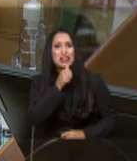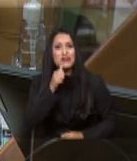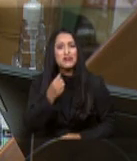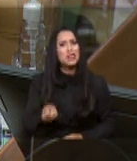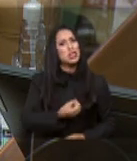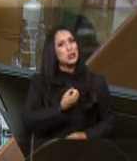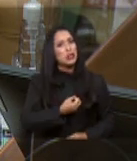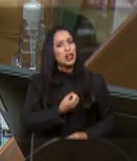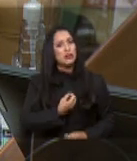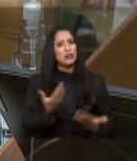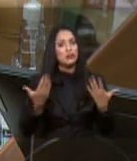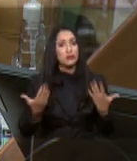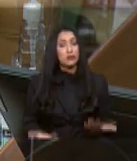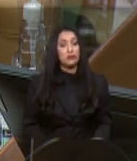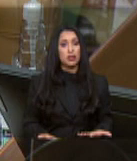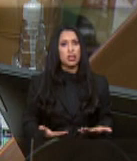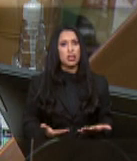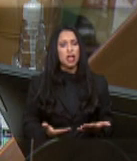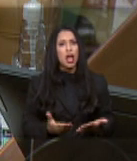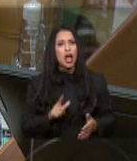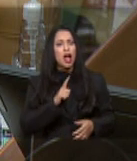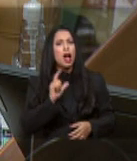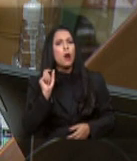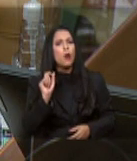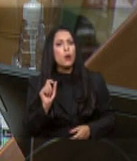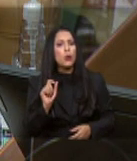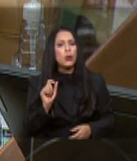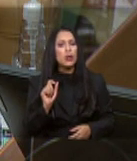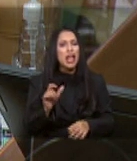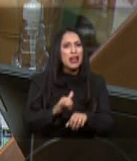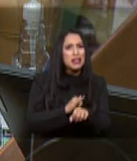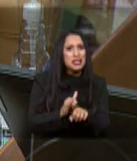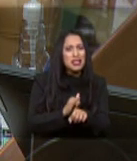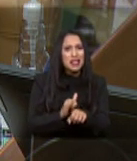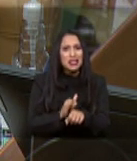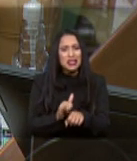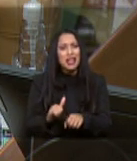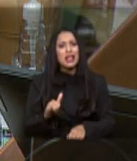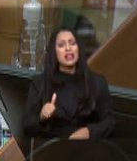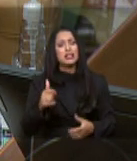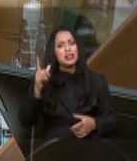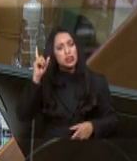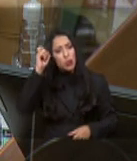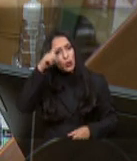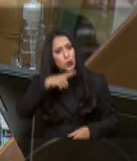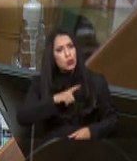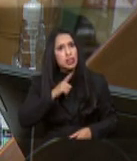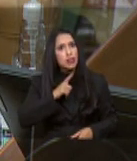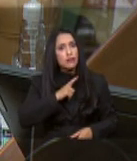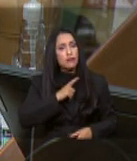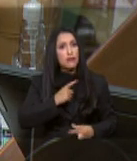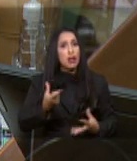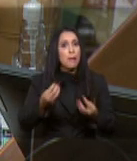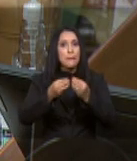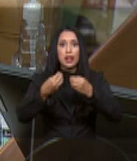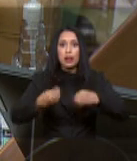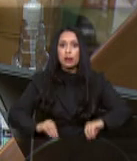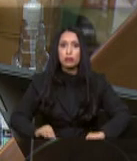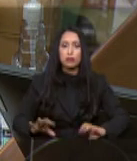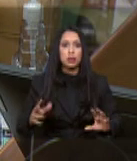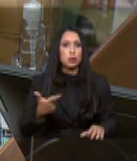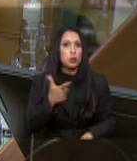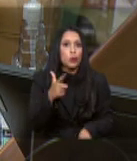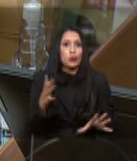A especulação, a prodigalidade e o absenteísmo atingem ali proporções incalculáveis. Não